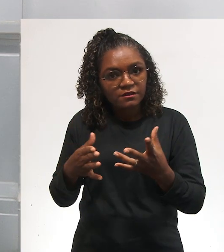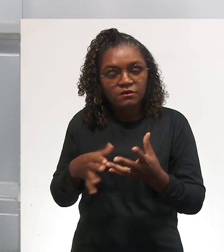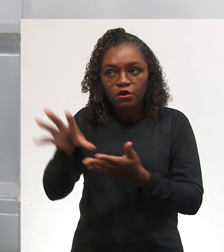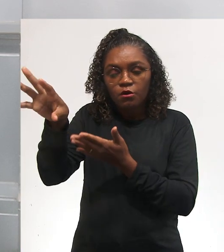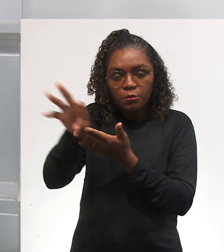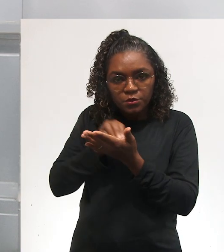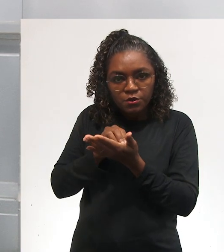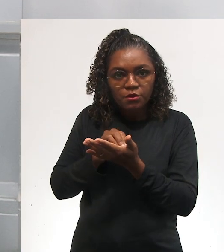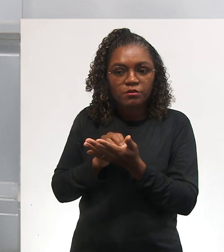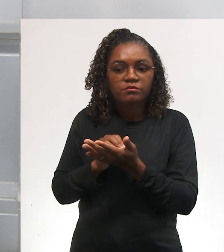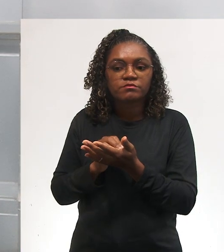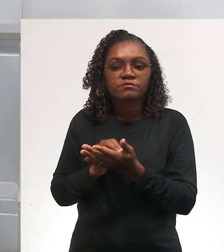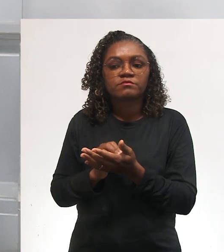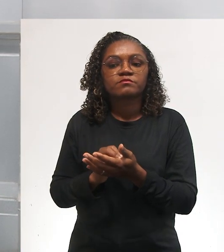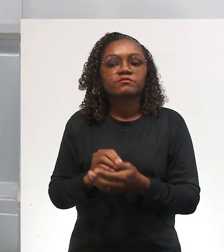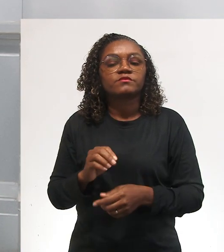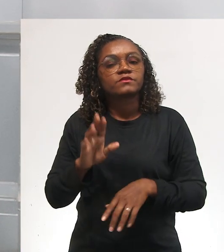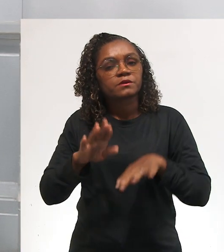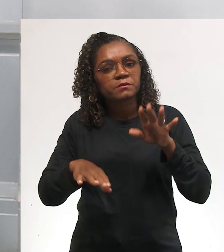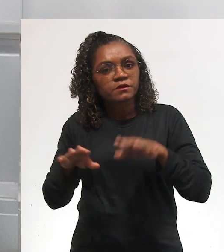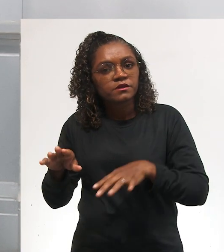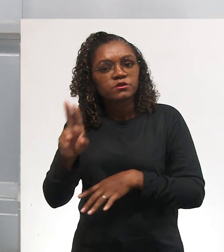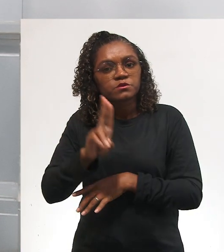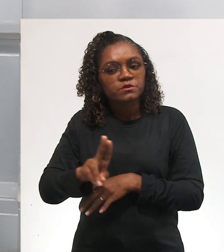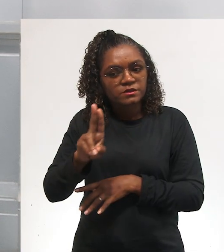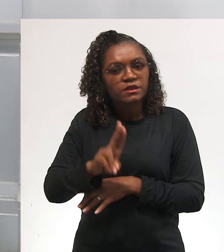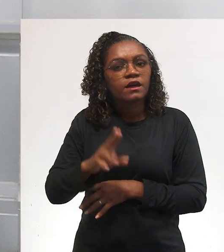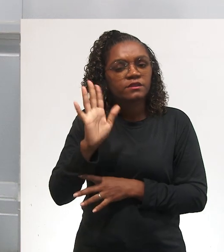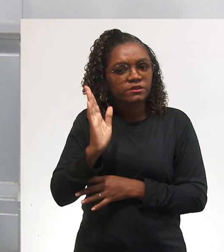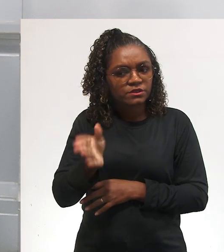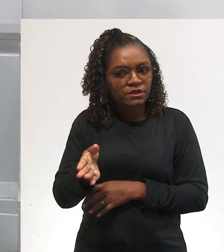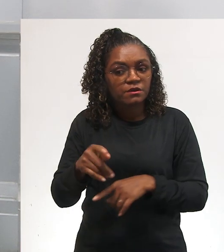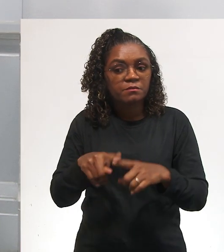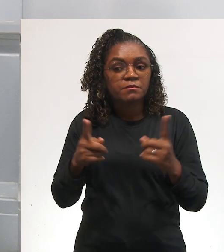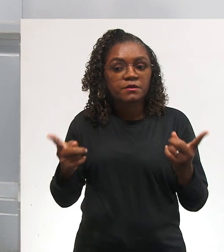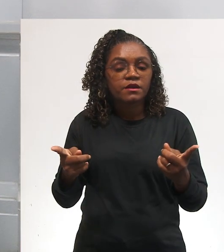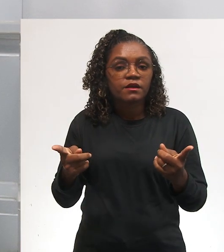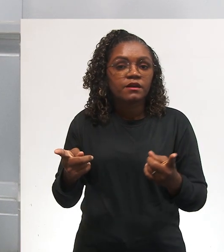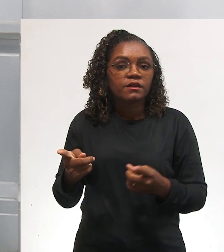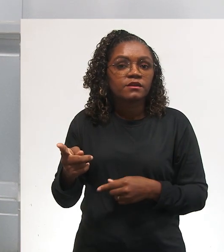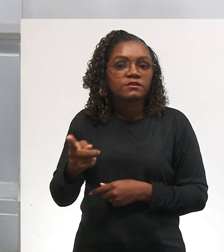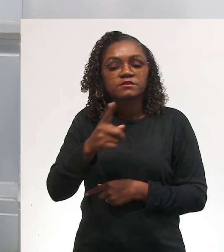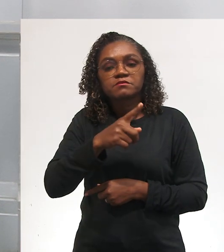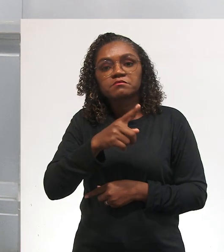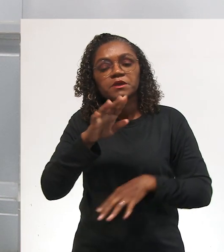dessas ferramentas. Algumas até talvez já fossem utilizadas,